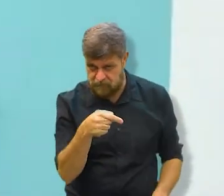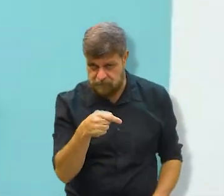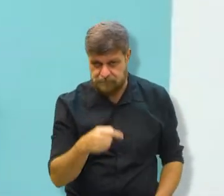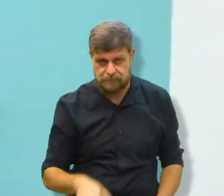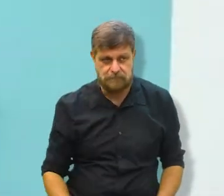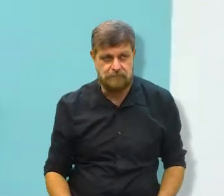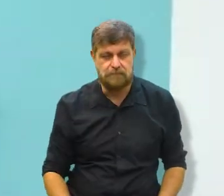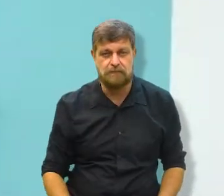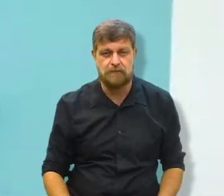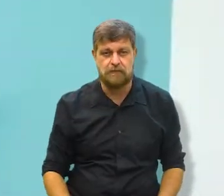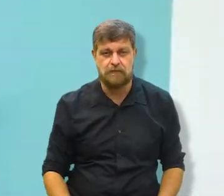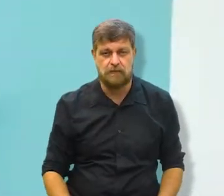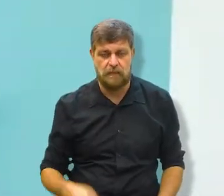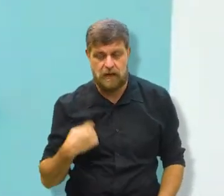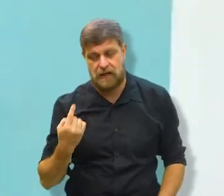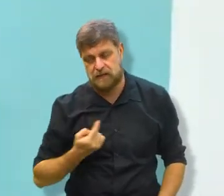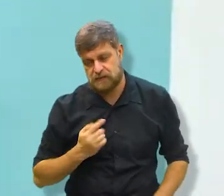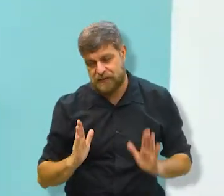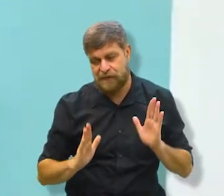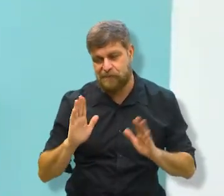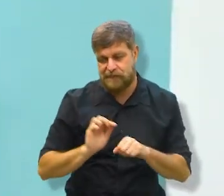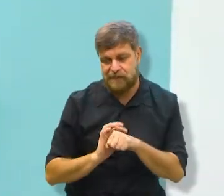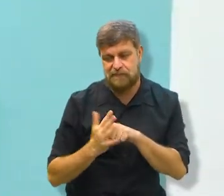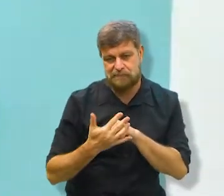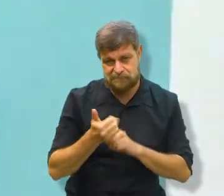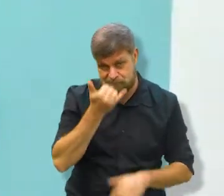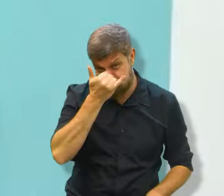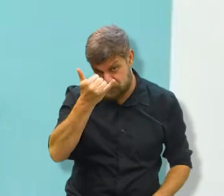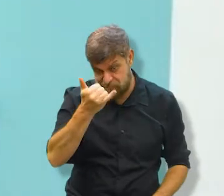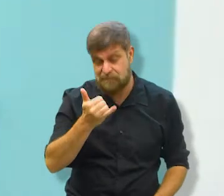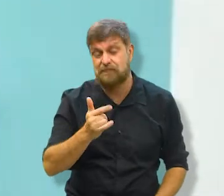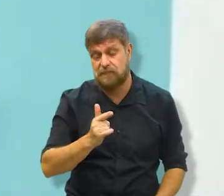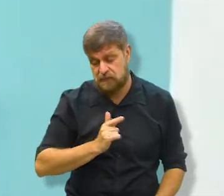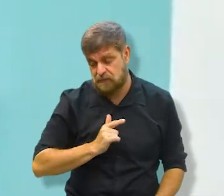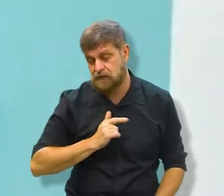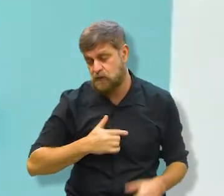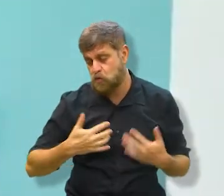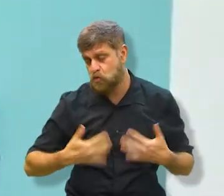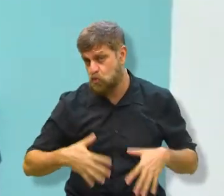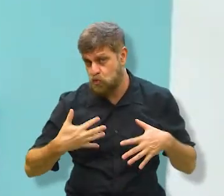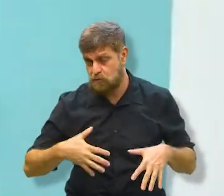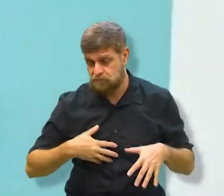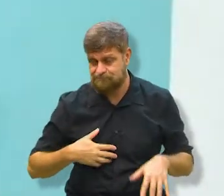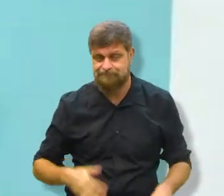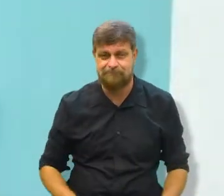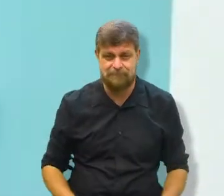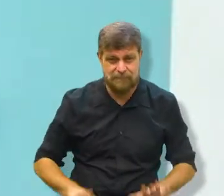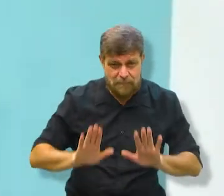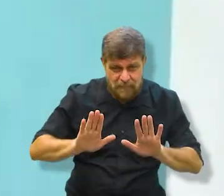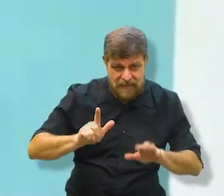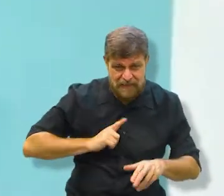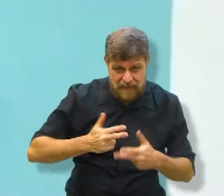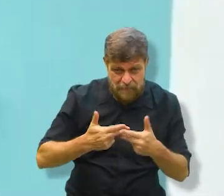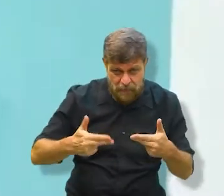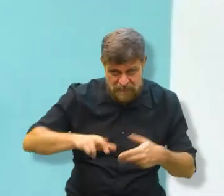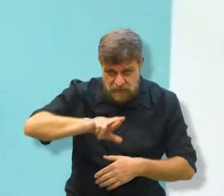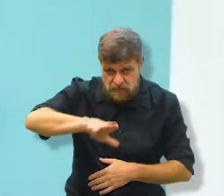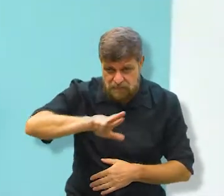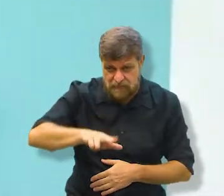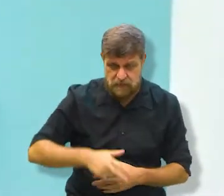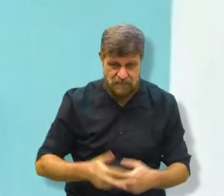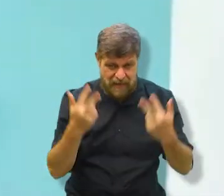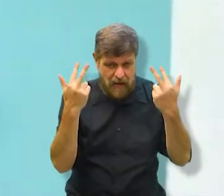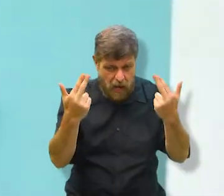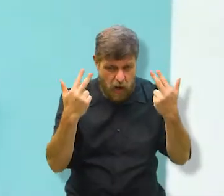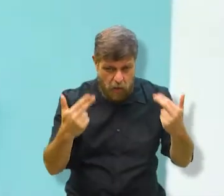primeira? A gente está vivendo, evidentemente, um momento atípico ainda por conta da pandemia e tudo mais, mas vai ter alguma coisa de diferente